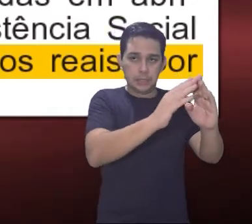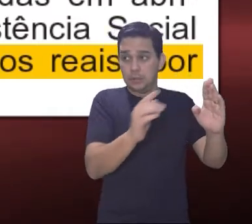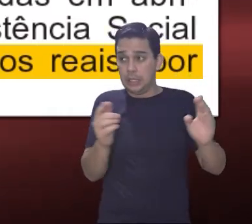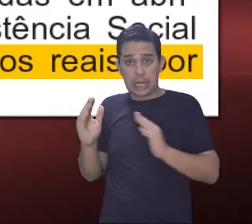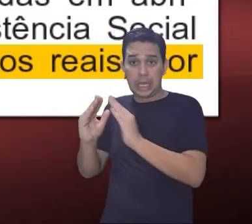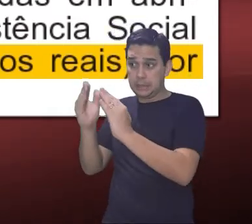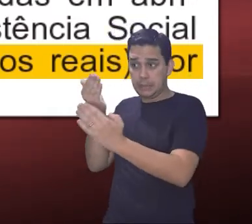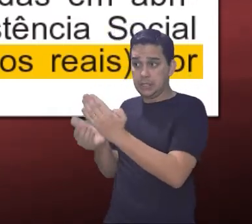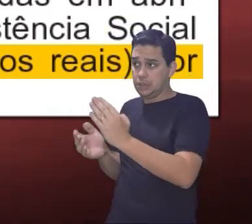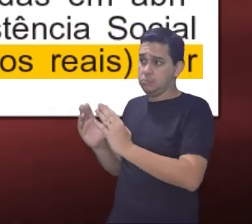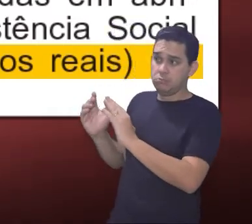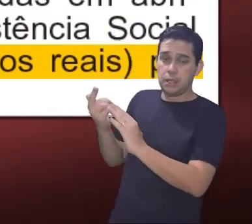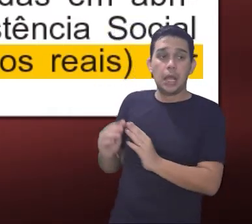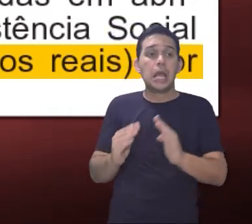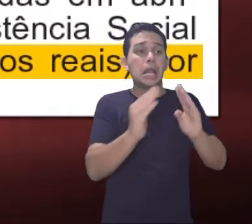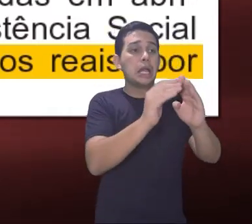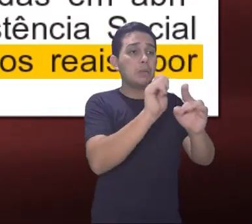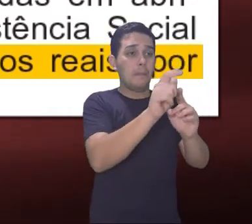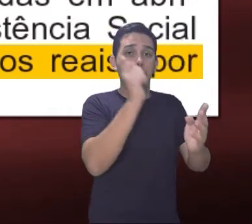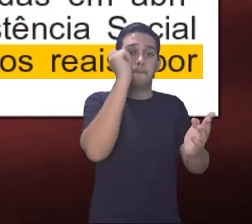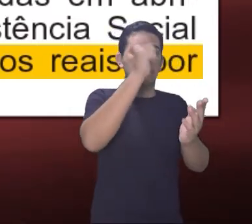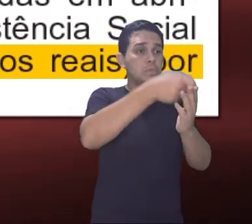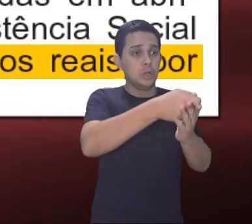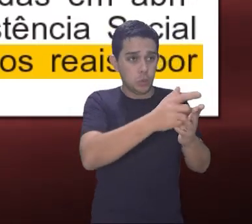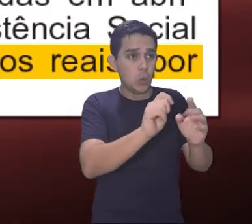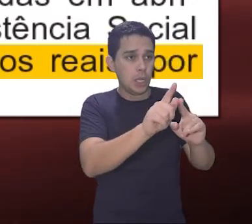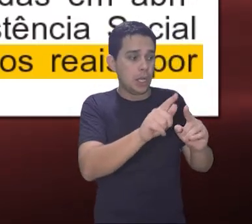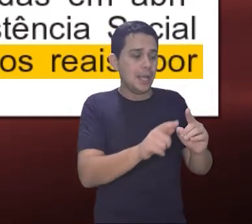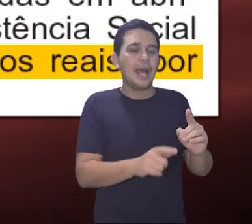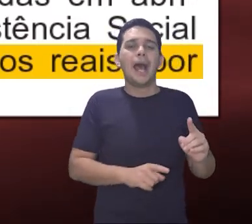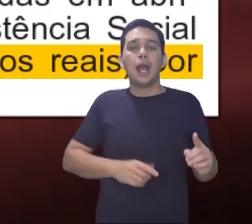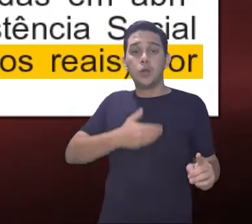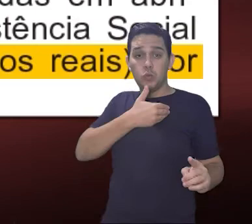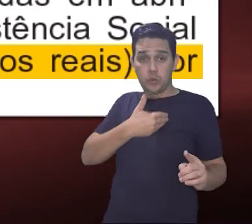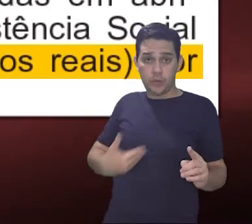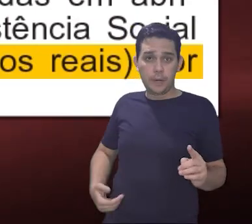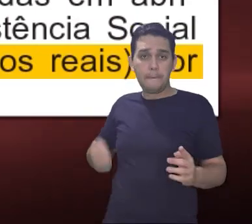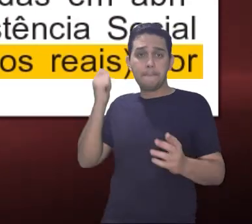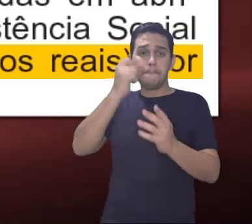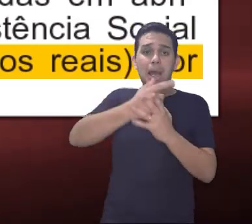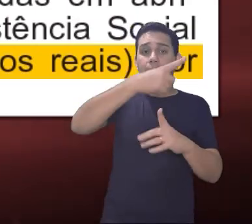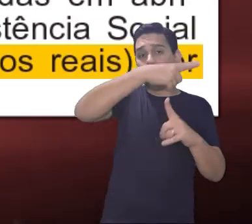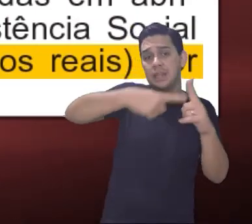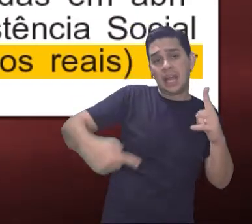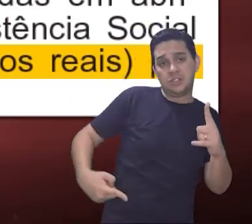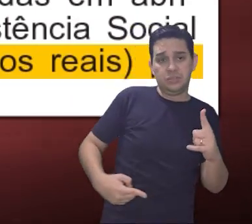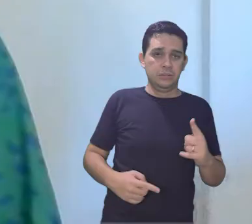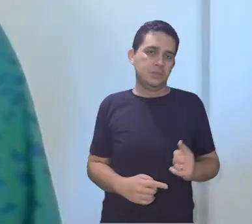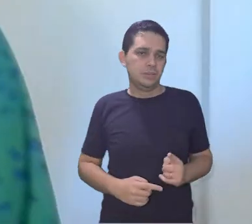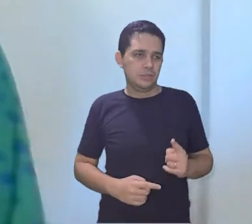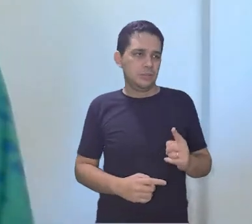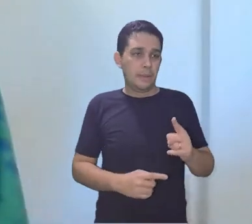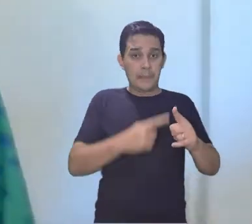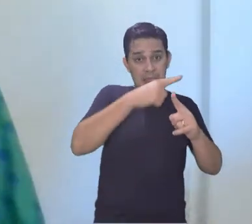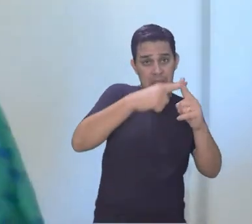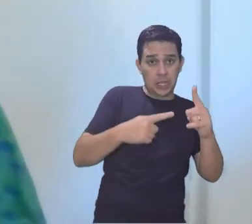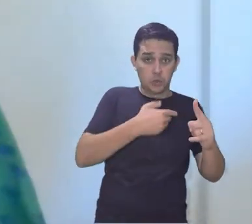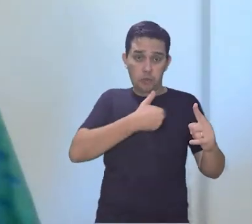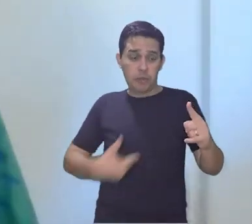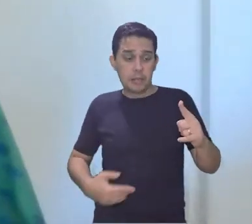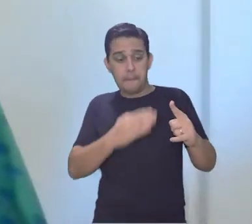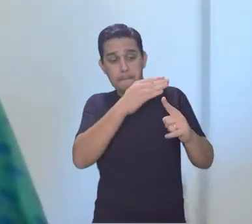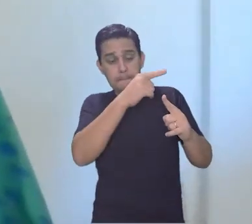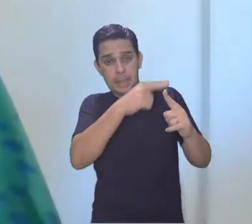município, custeiam ao menos parte do valor desse aluguel. E o Ministério Público vem acompanhando todo